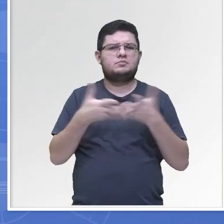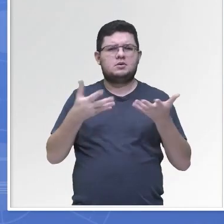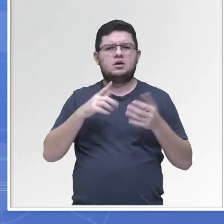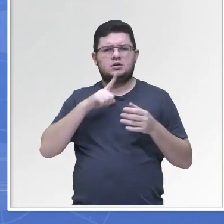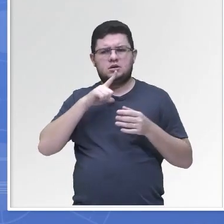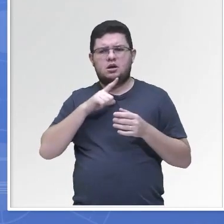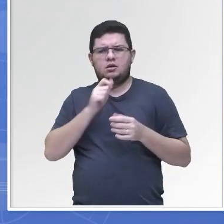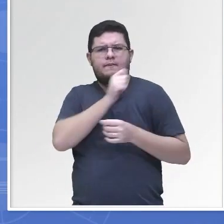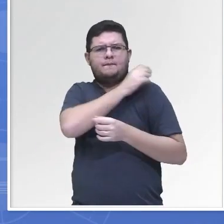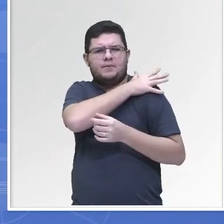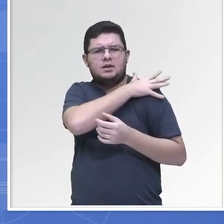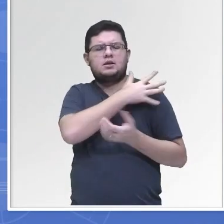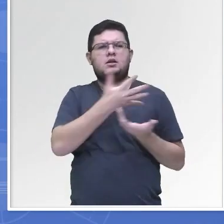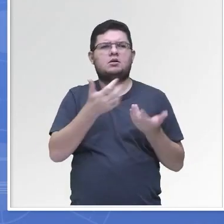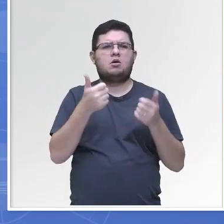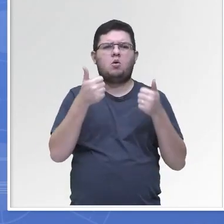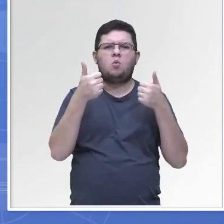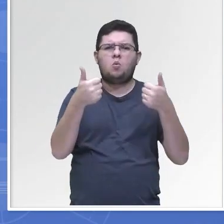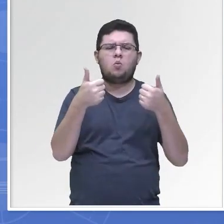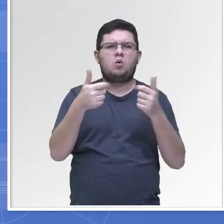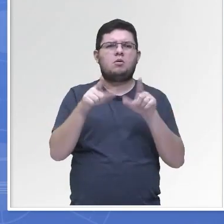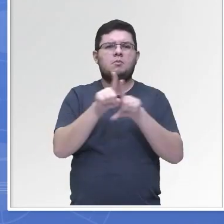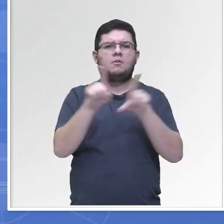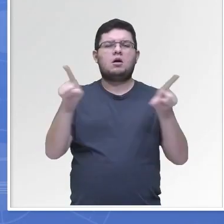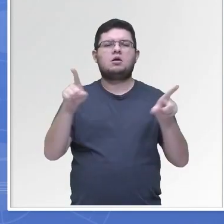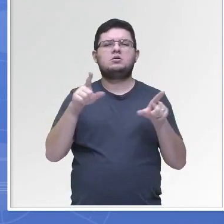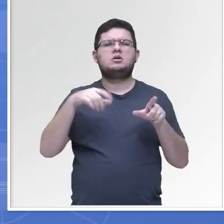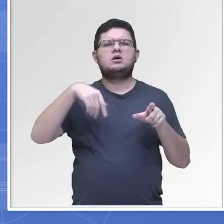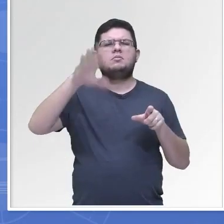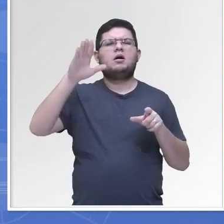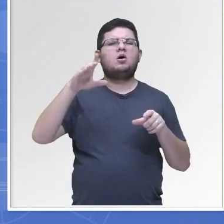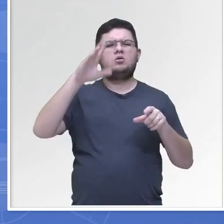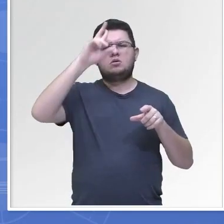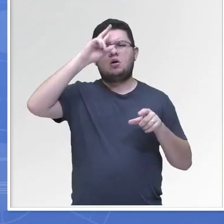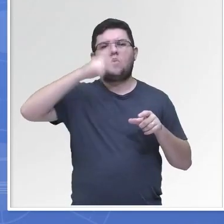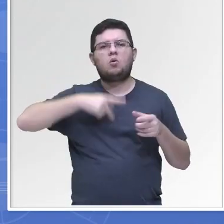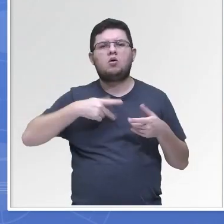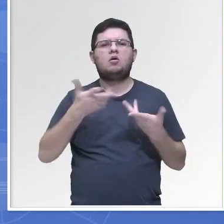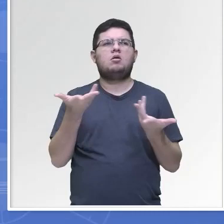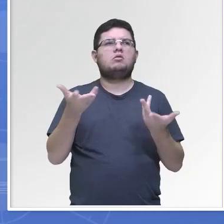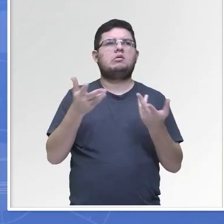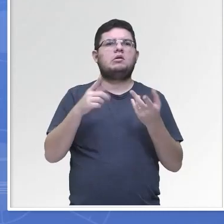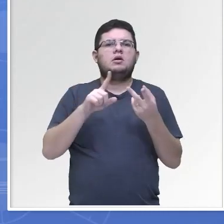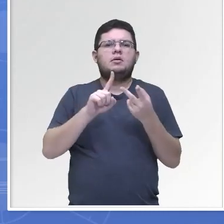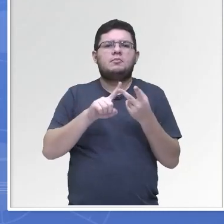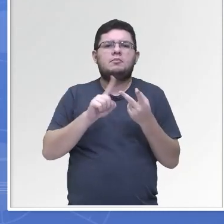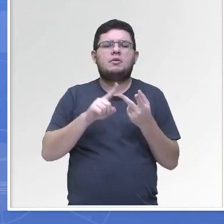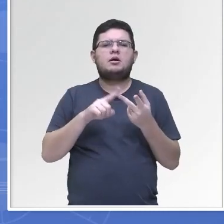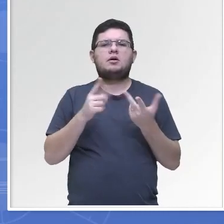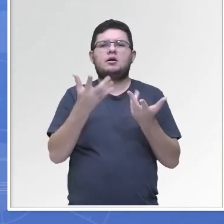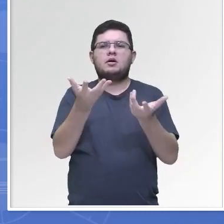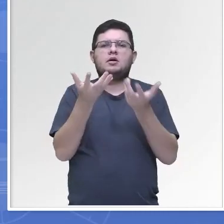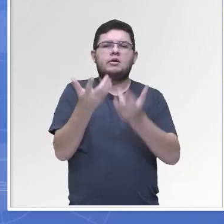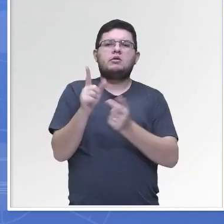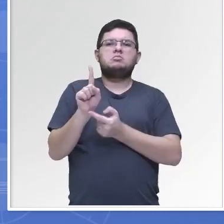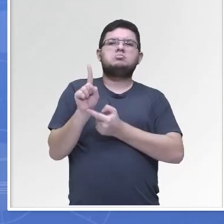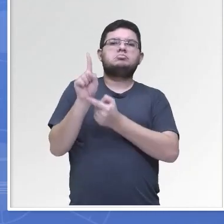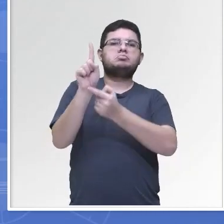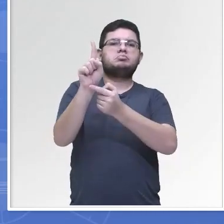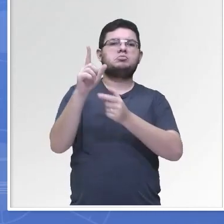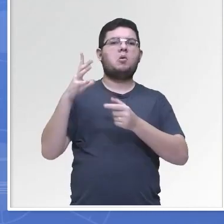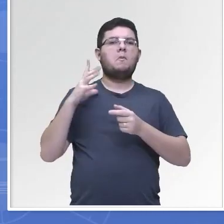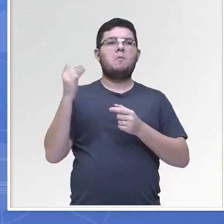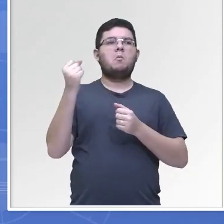a questão do egoísmo, a questão de puxar o poder para si. É uma república, as pessoas compreendem que a